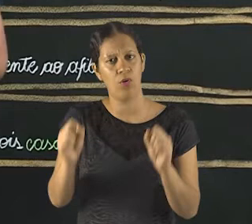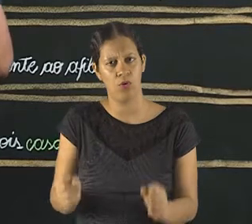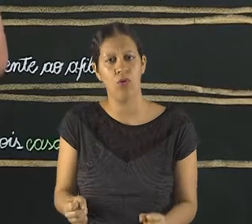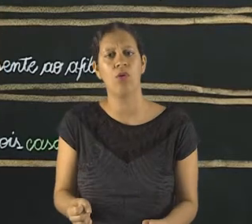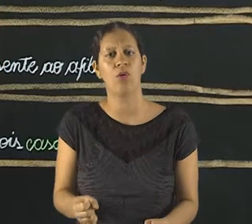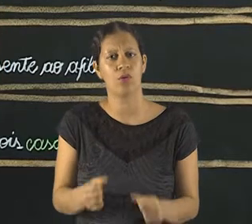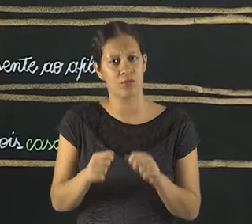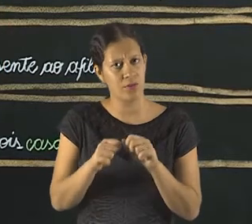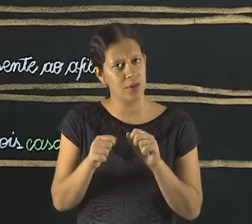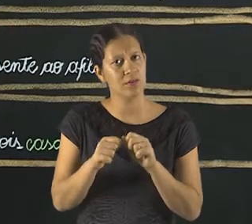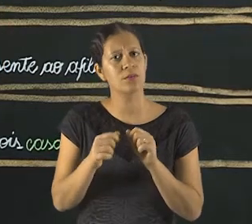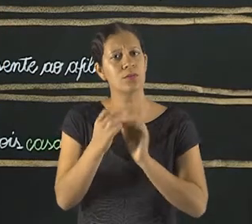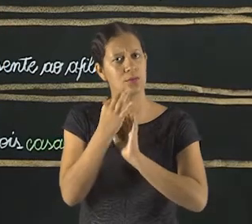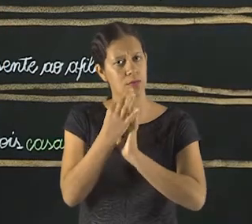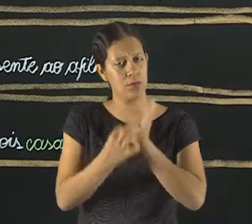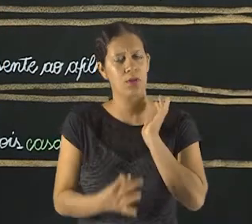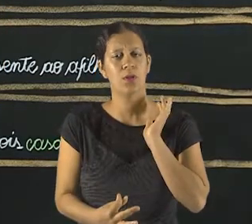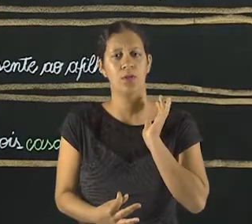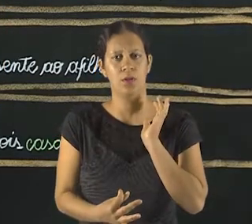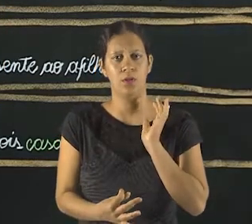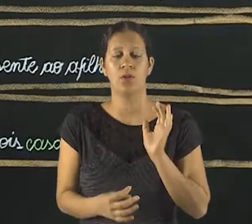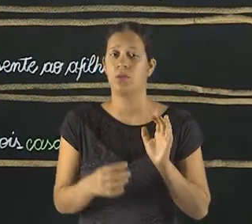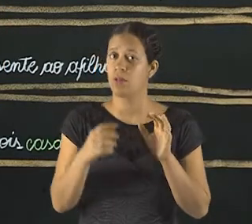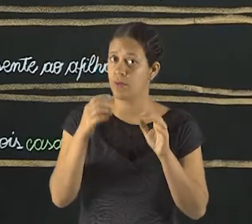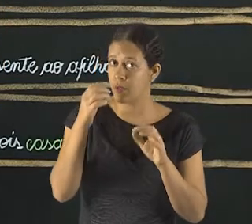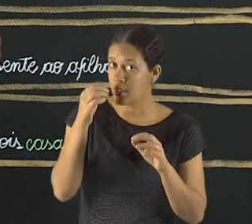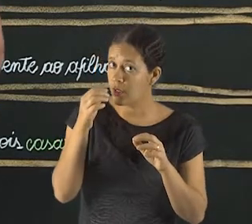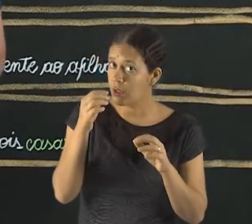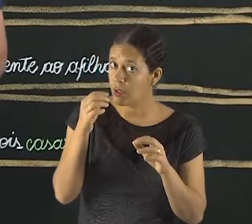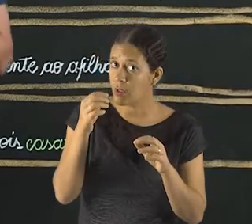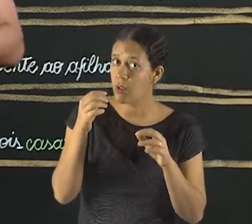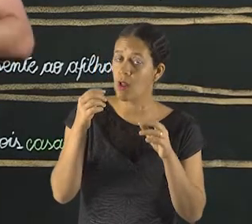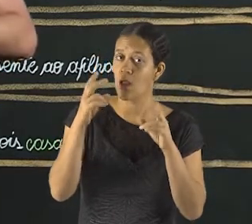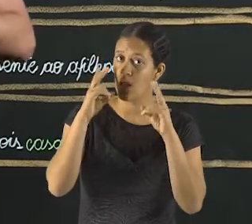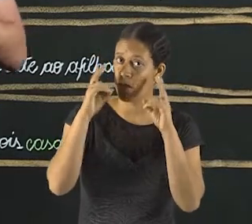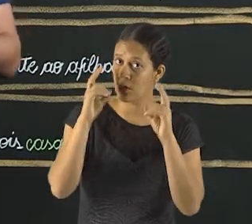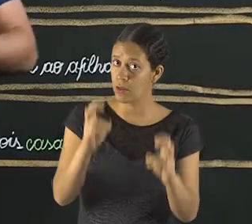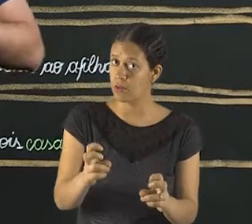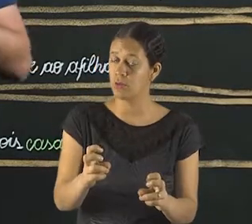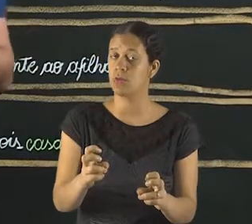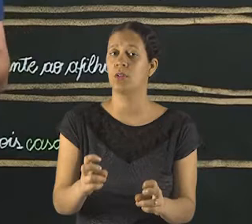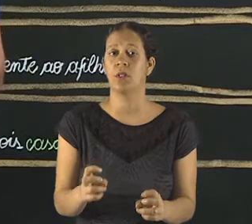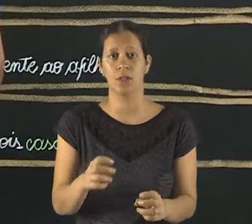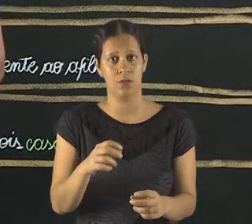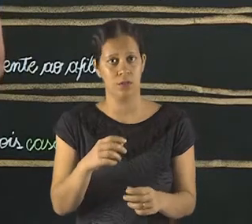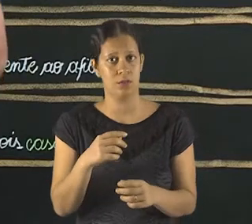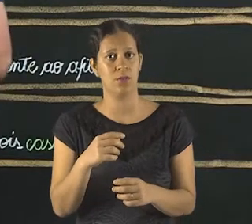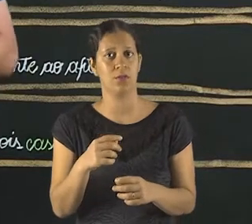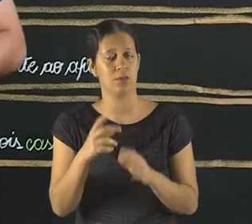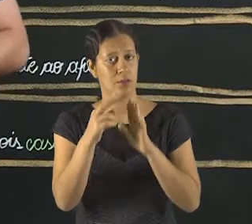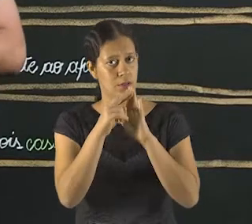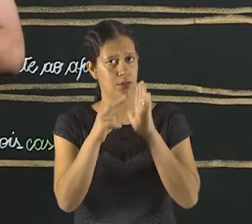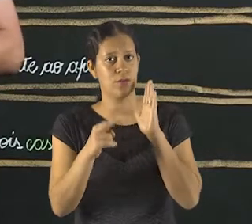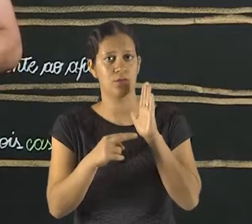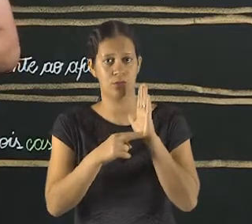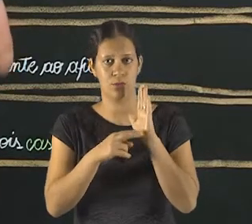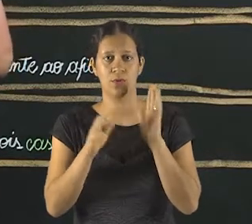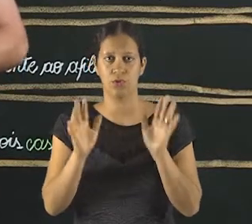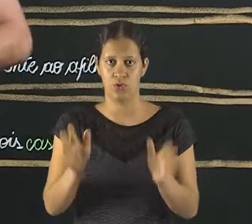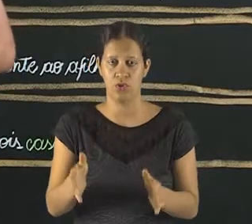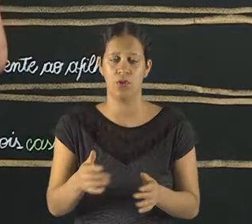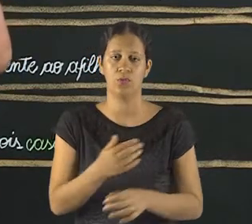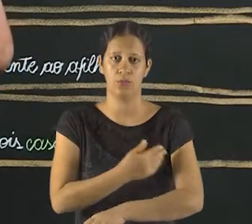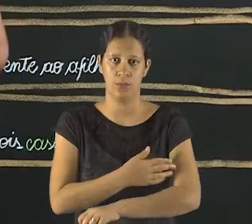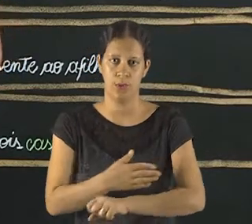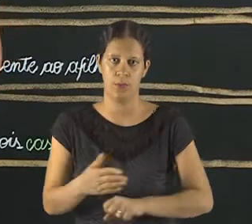isso em textos, é possível fazer isso, acima de tudo, na oralidade. Então, fique atento à identificação dessas construções que fogem um pouquinho à